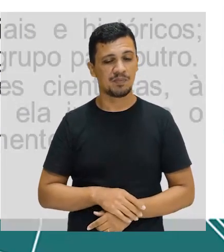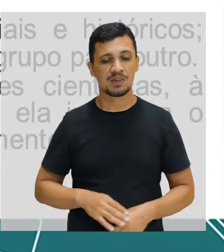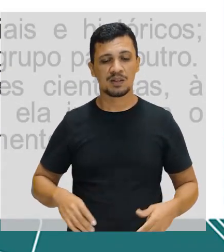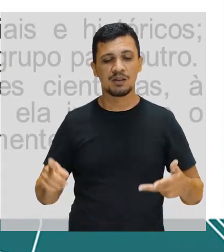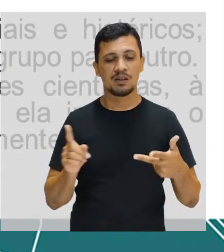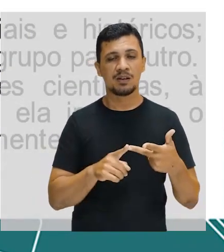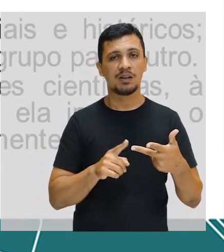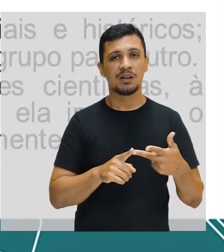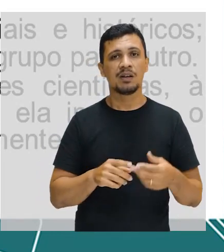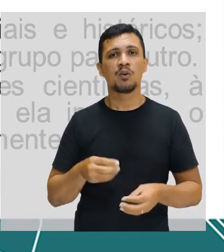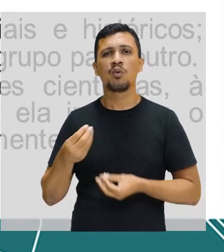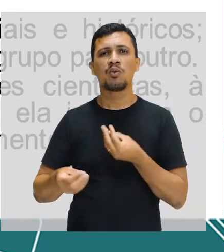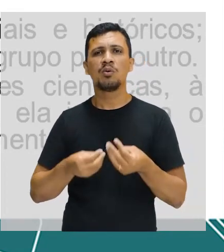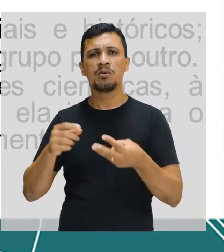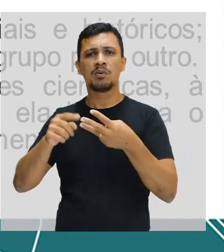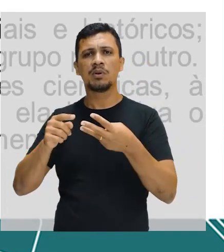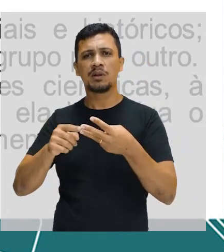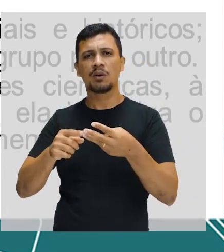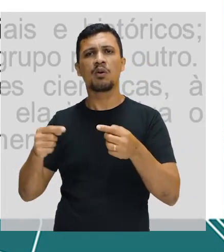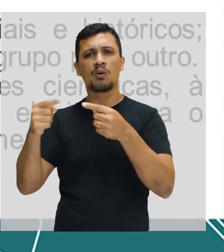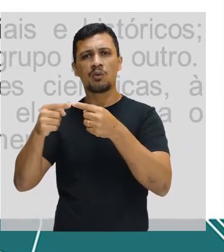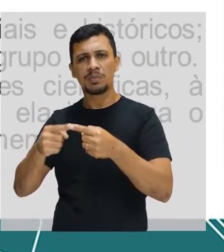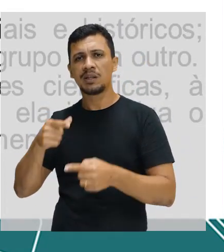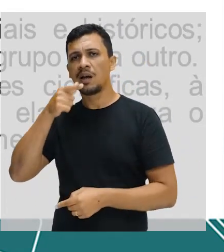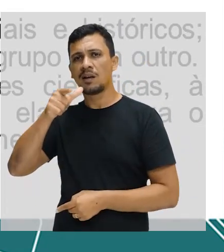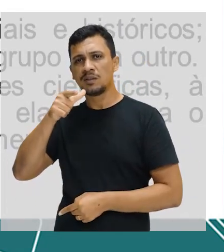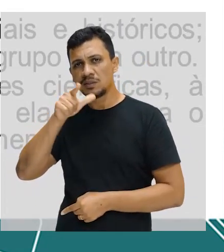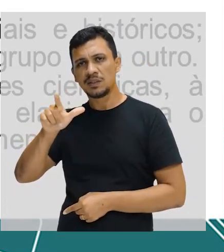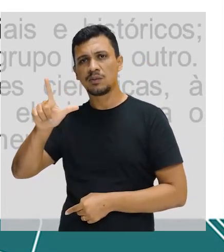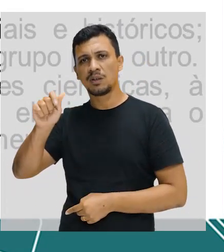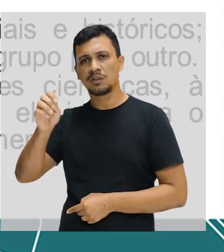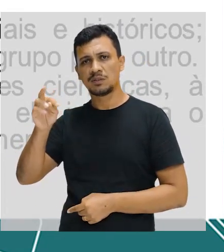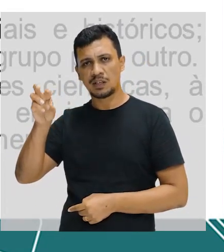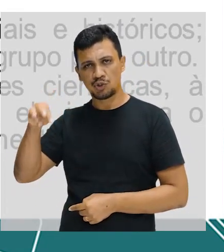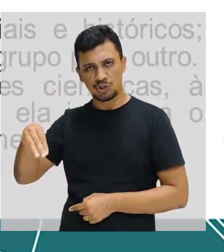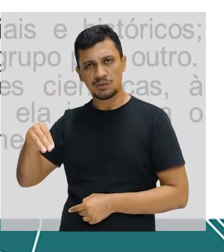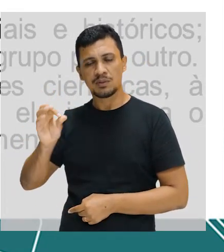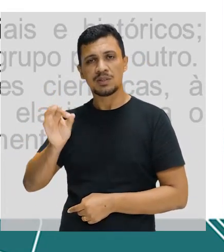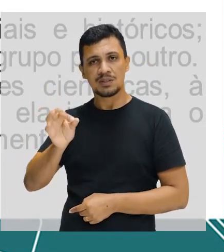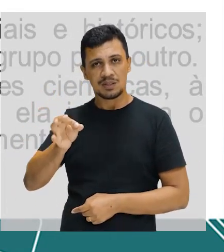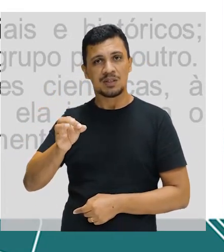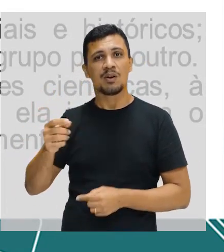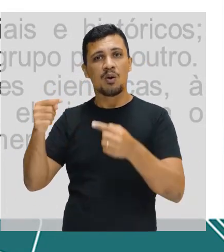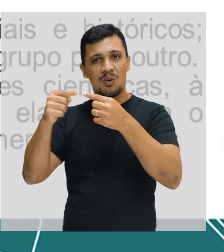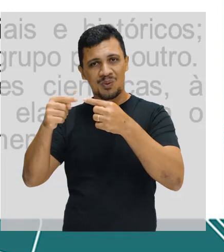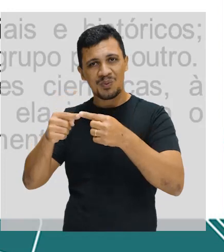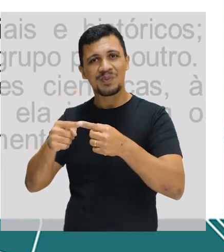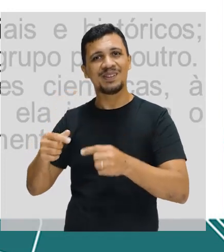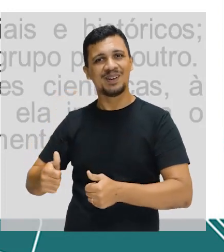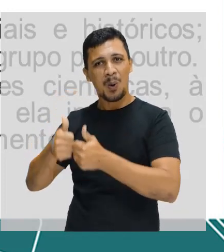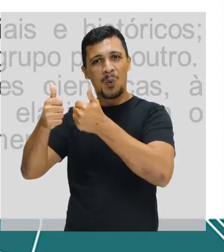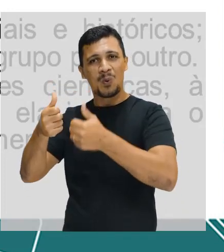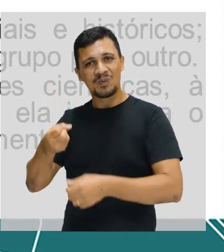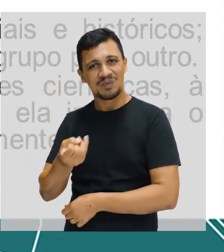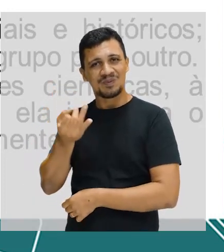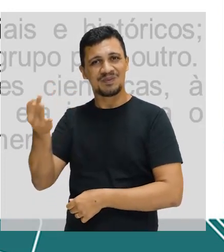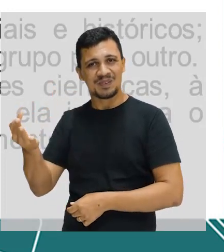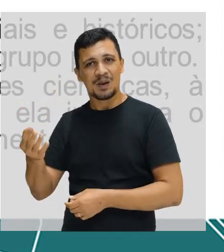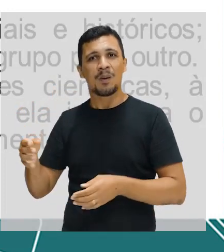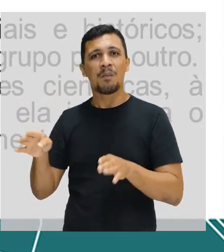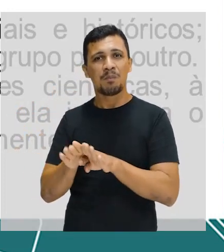latim virtus, certo? Que significa uma qualidade. Qualidades, virtudes são qualidades. Própria da natureza